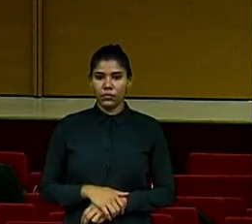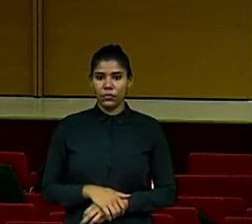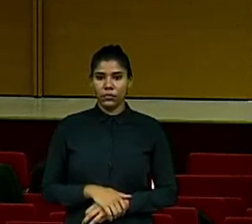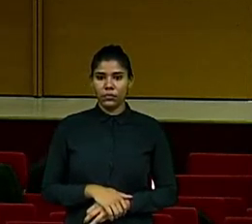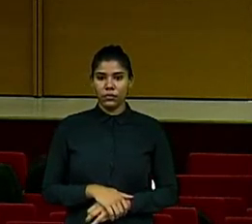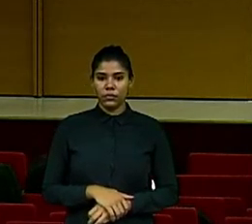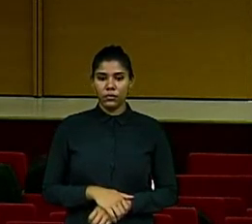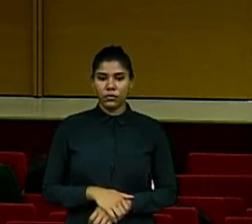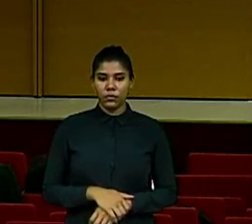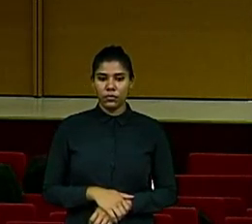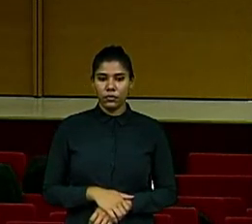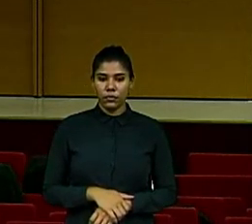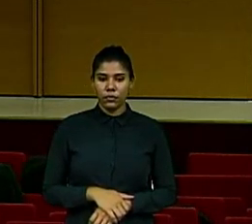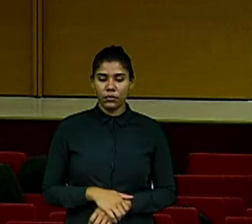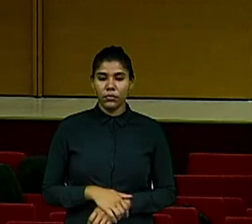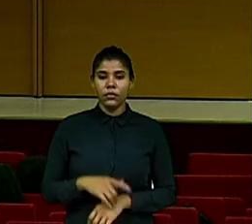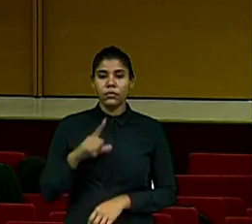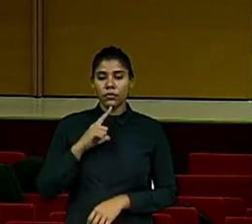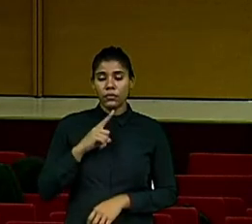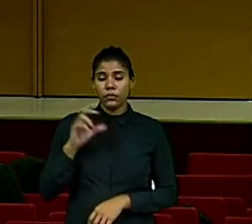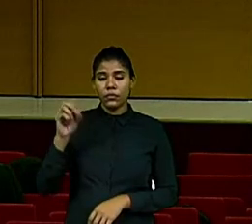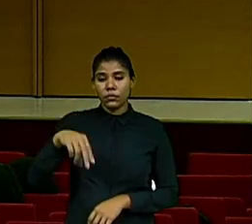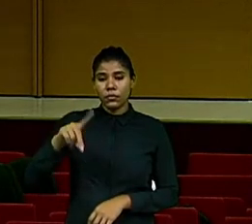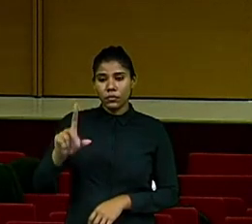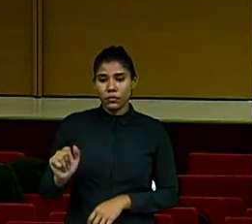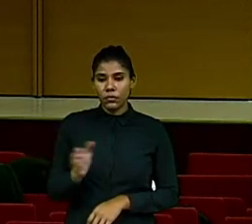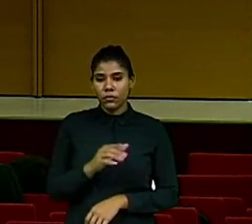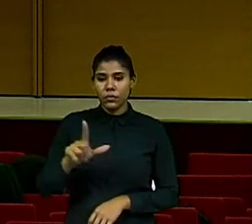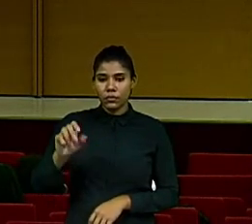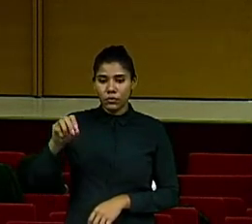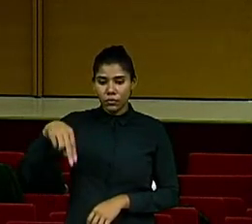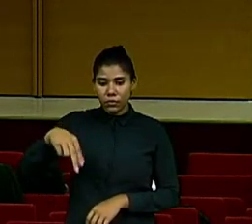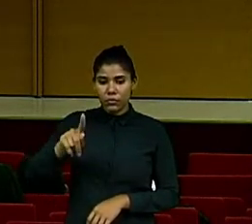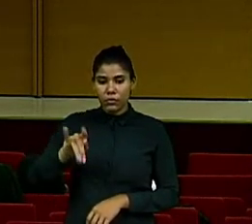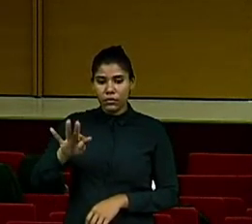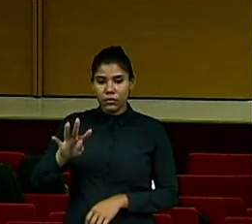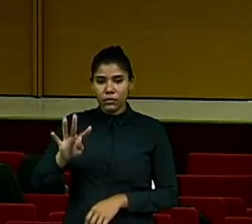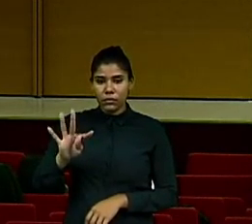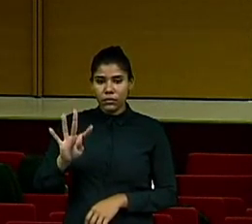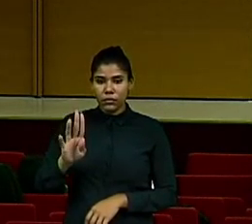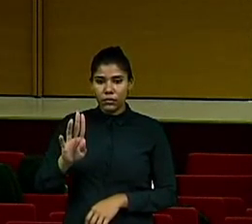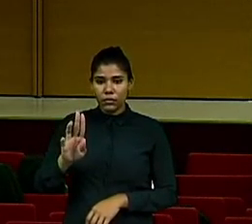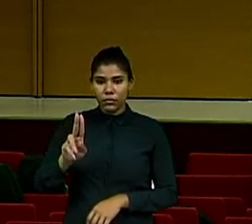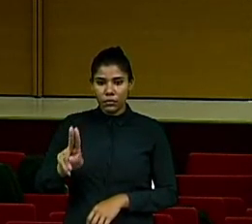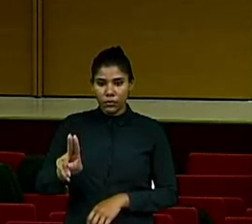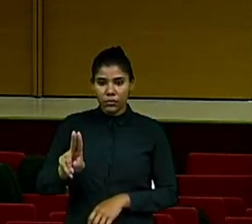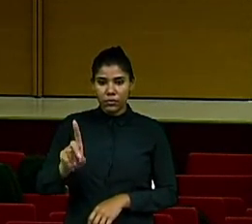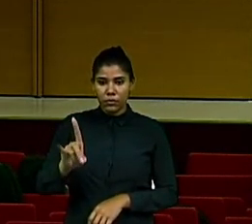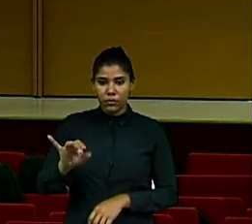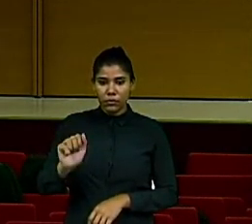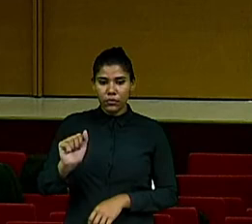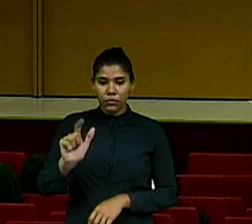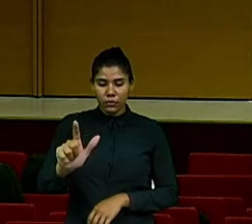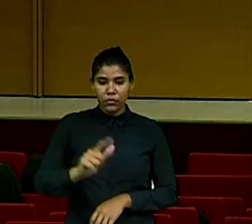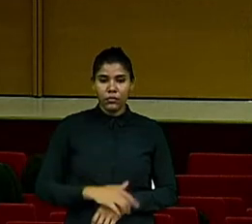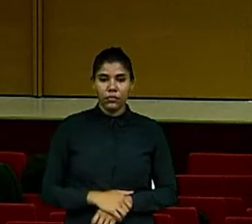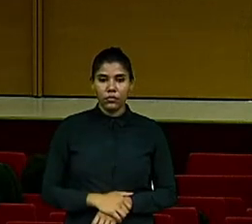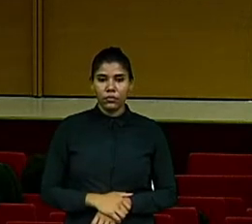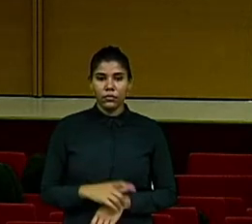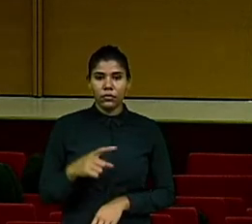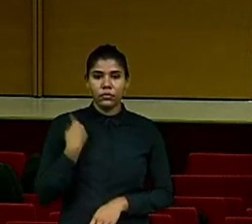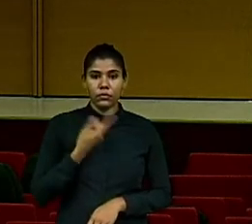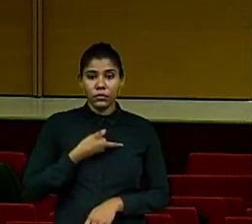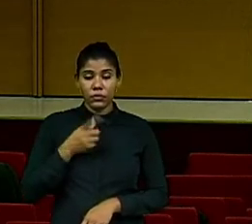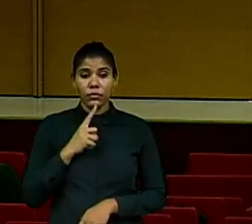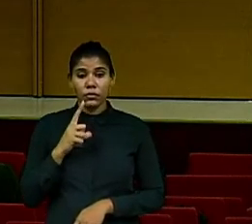e a onda longitudinal que é oscilação e a propagação na horizontal tanto que nós temos